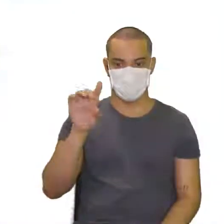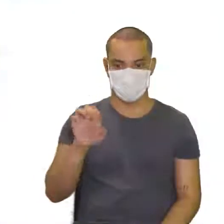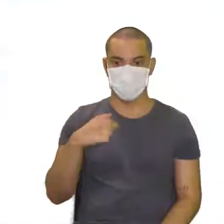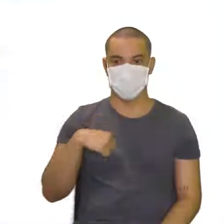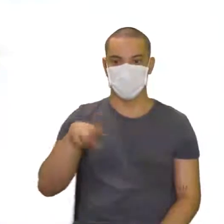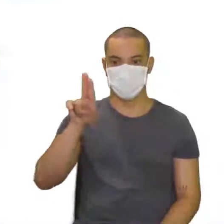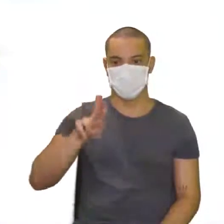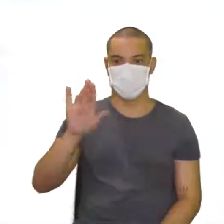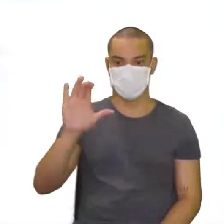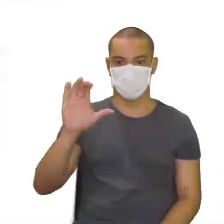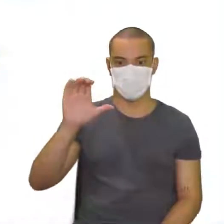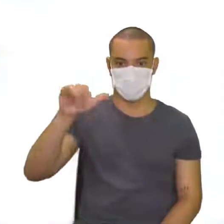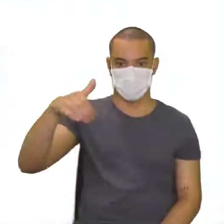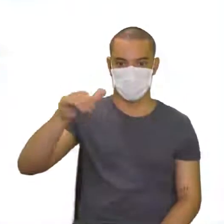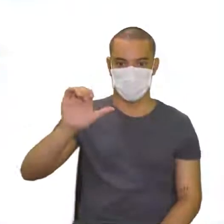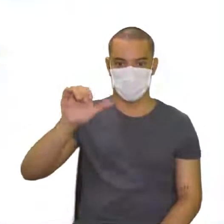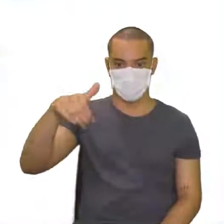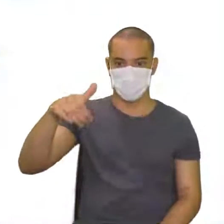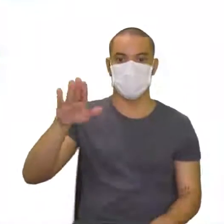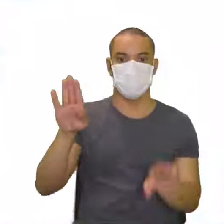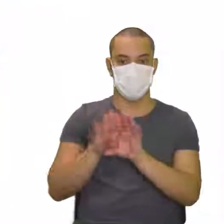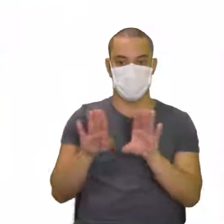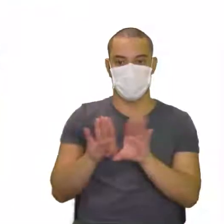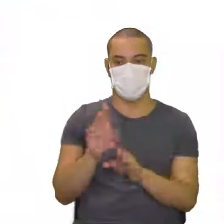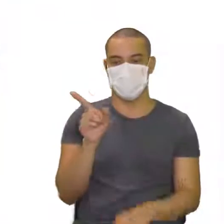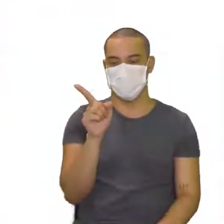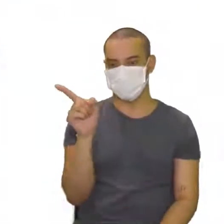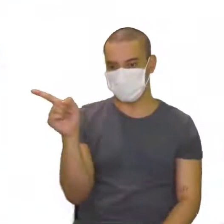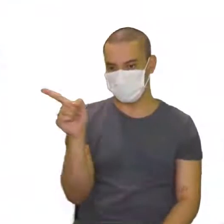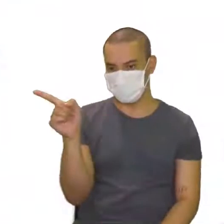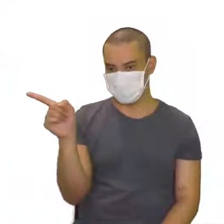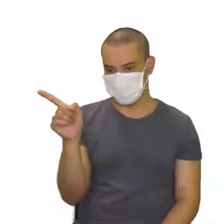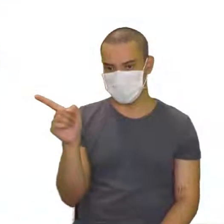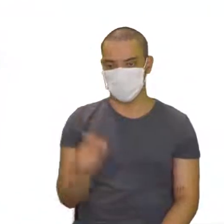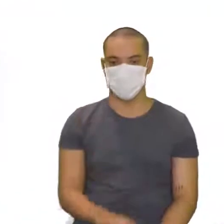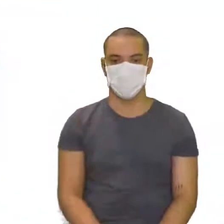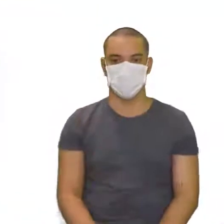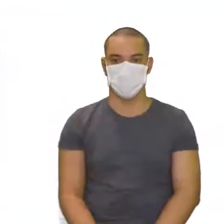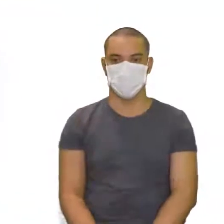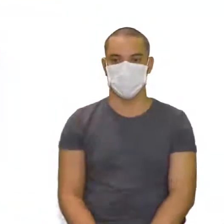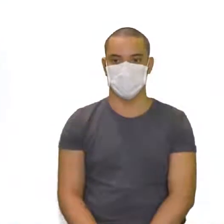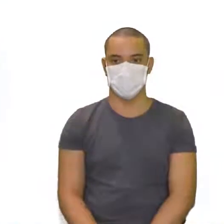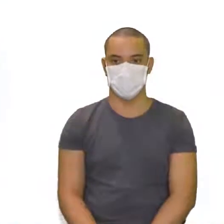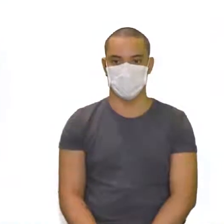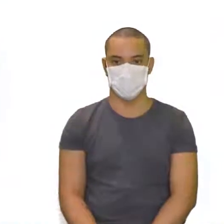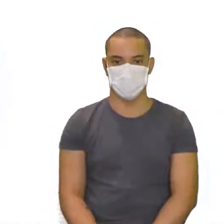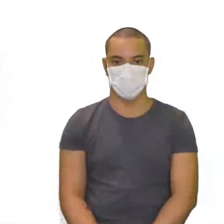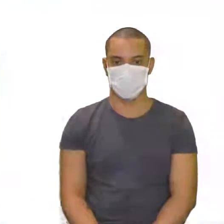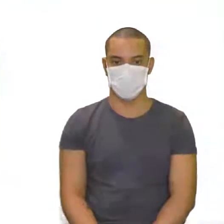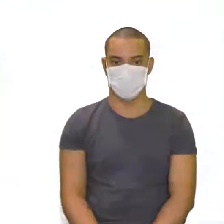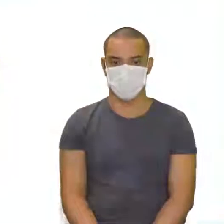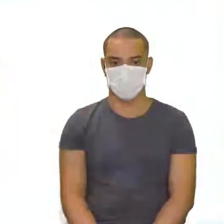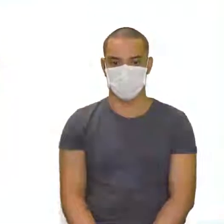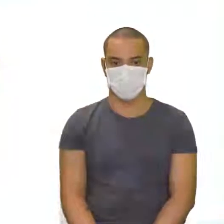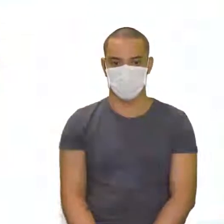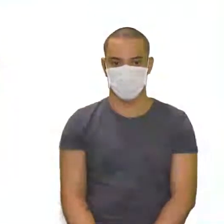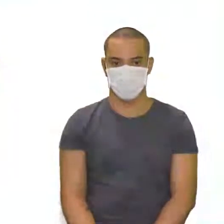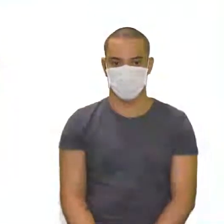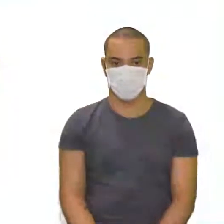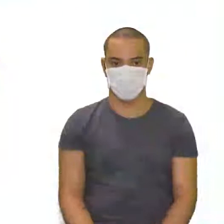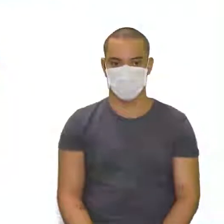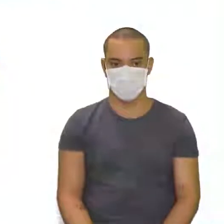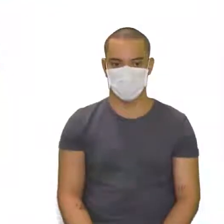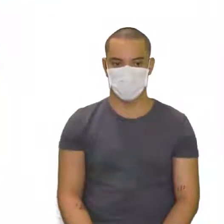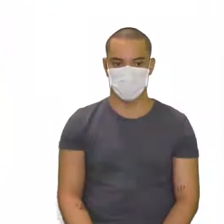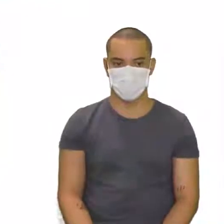mão direita que vocês podem ver, olha só, quando a corrente está nesse sentido, representado por esse desenho, e aqui